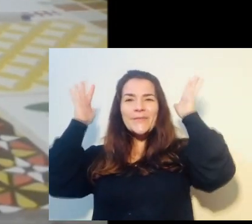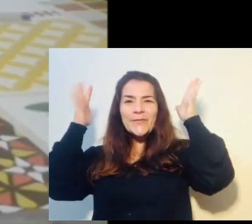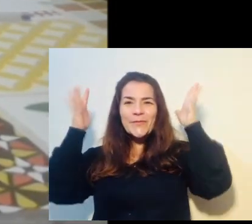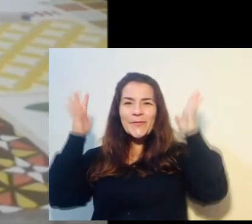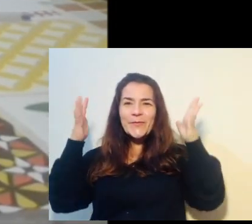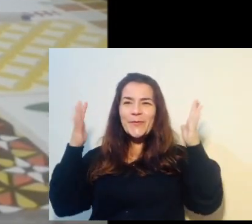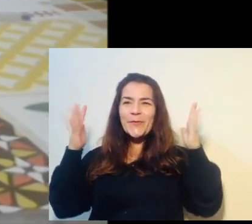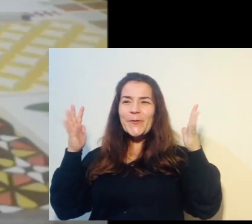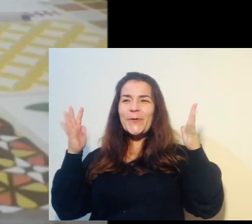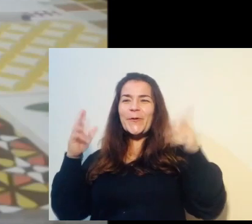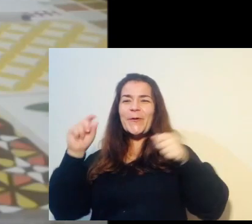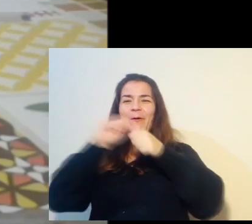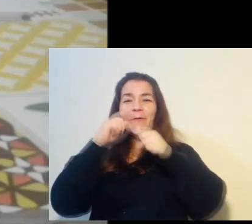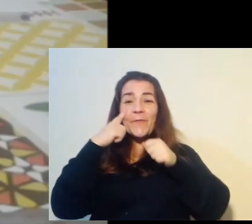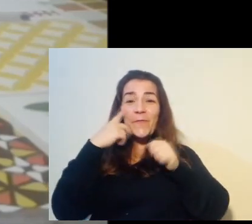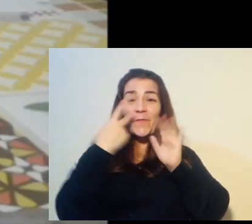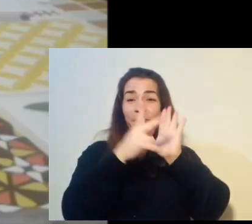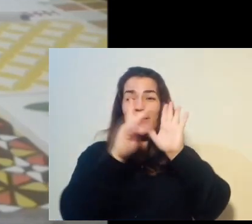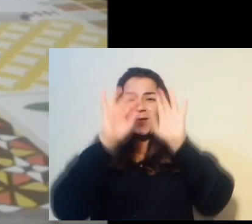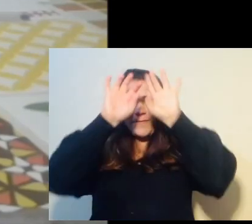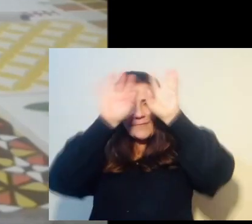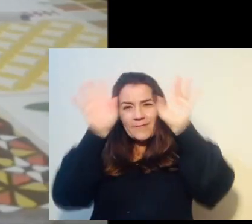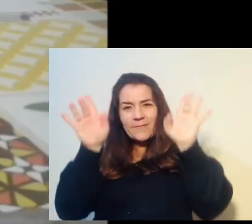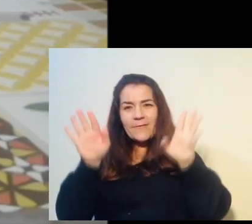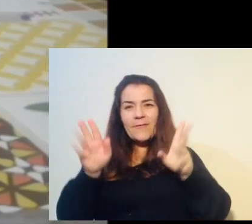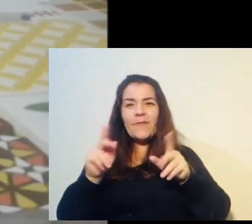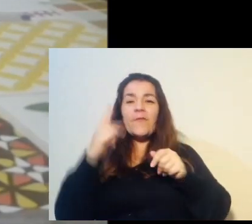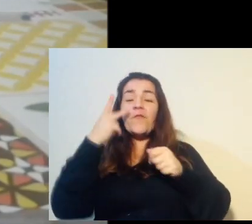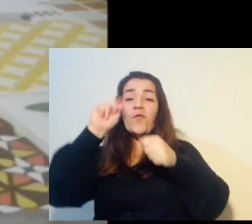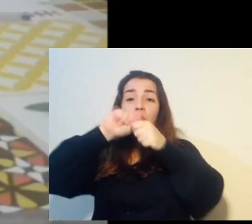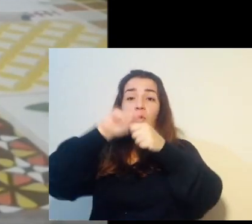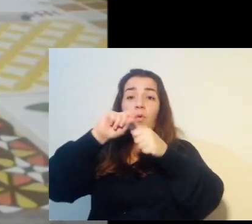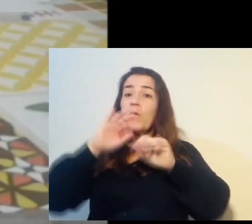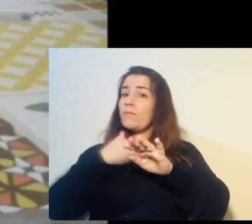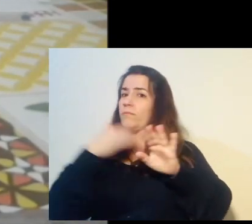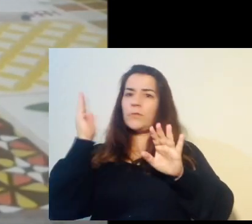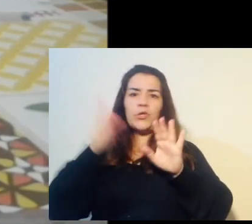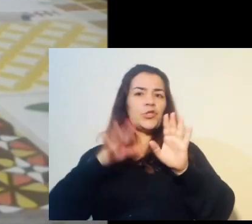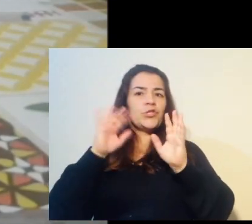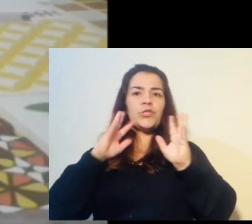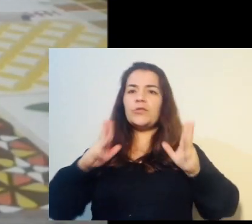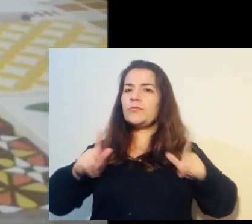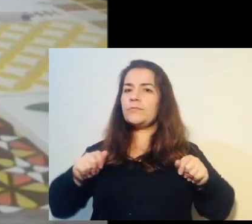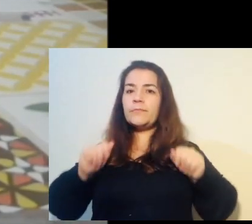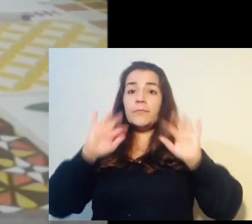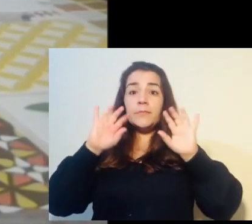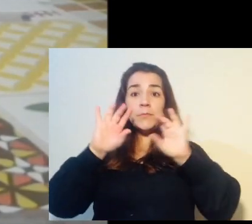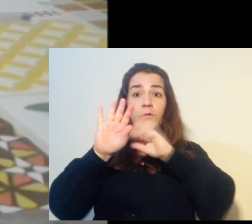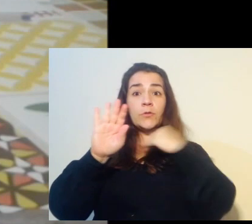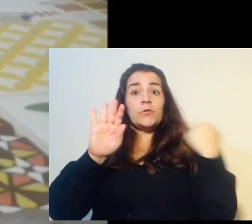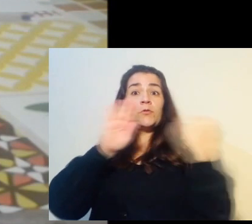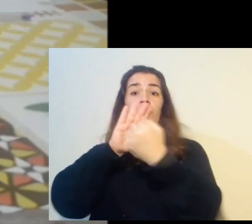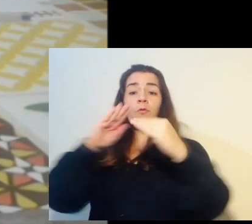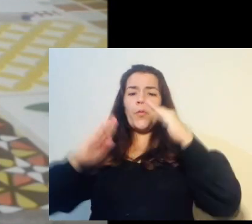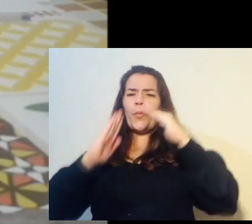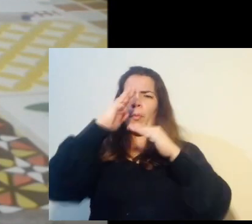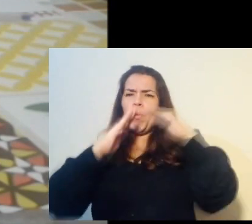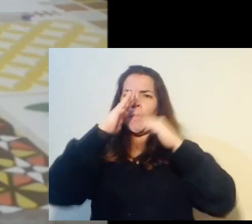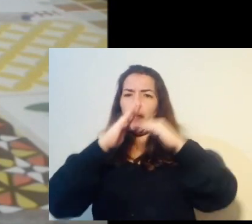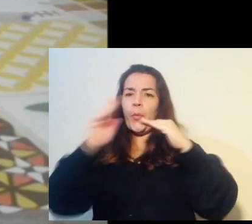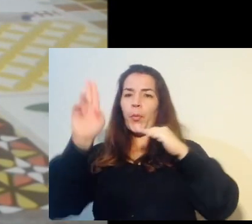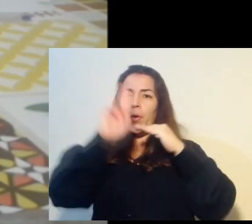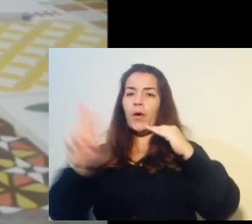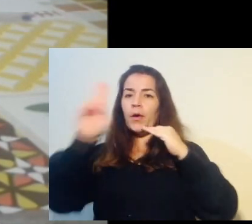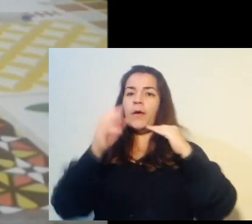Ela já tá, olha assim, para ver se tem algumas rebarbas lá dentro, né? O meu já tá todo limpinho, ele fica assim, com 6